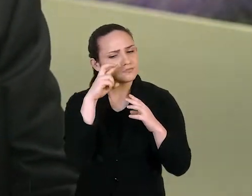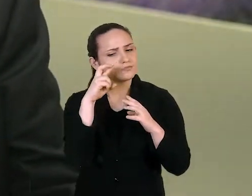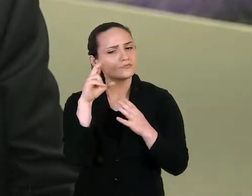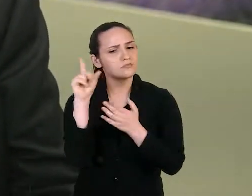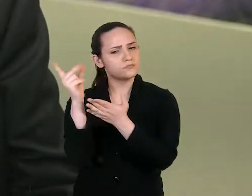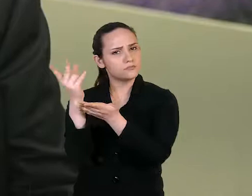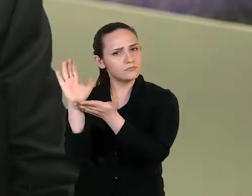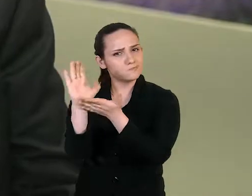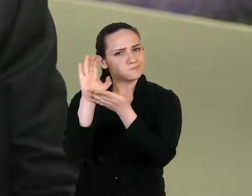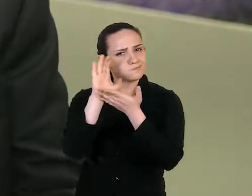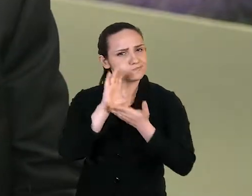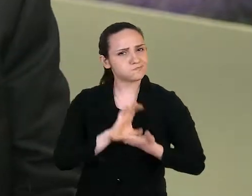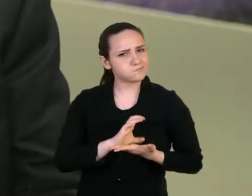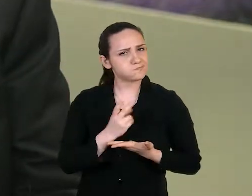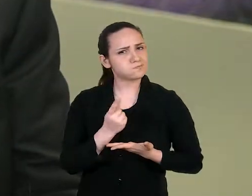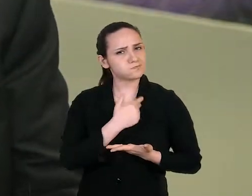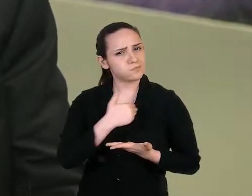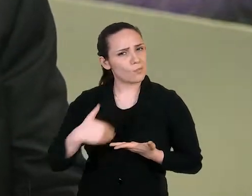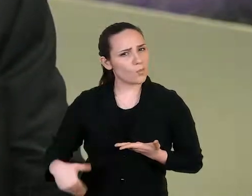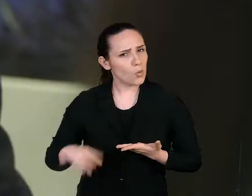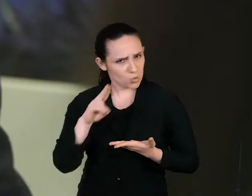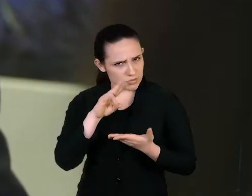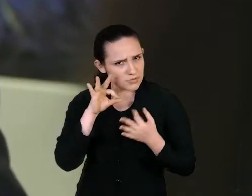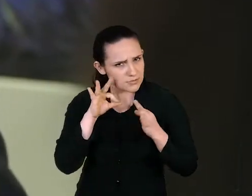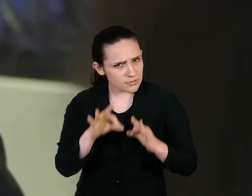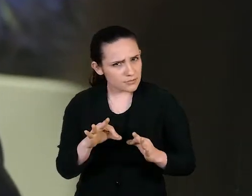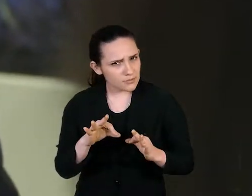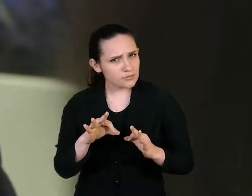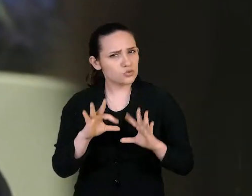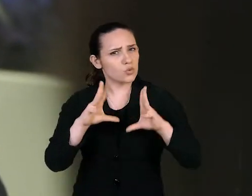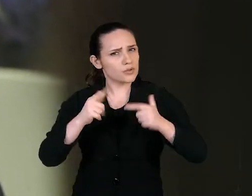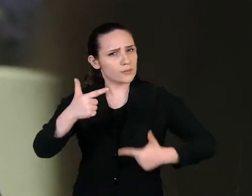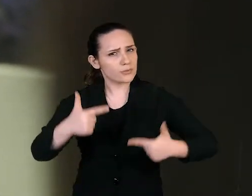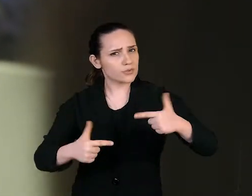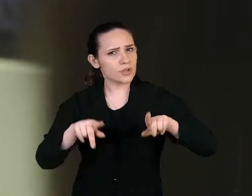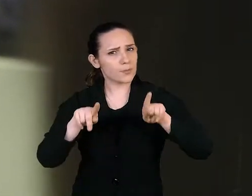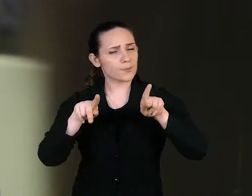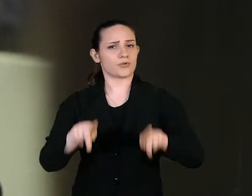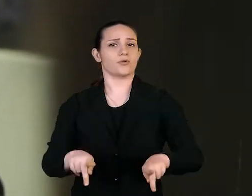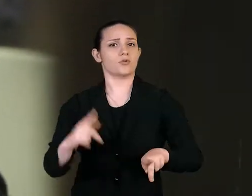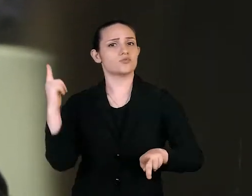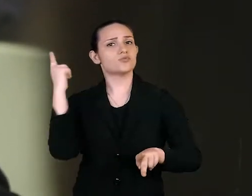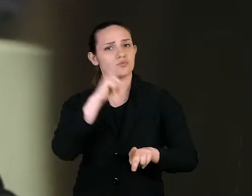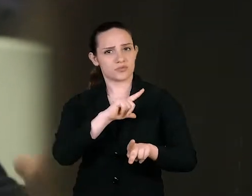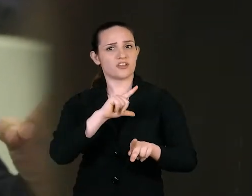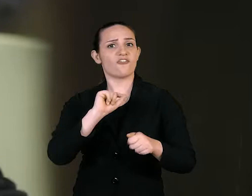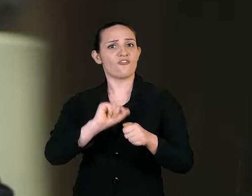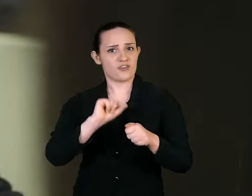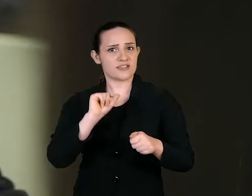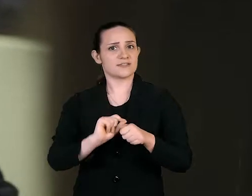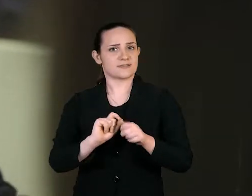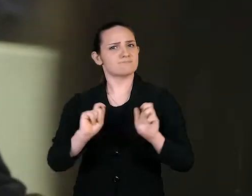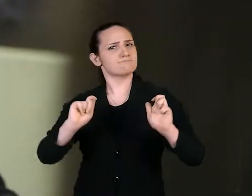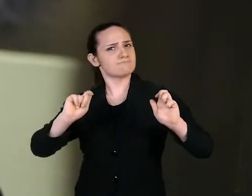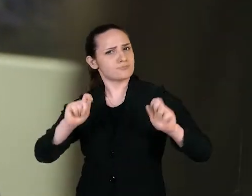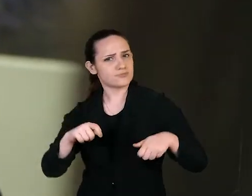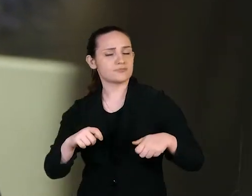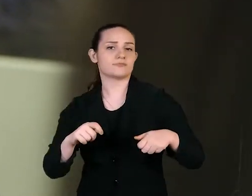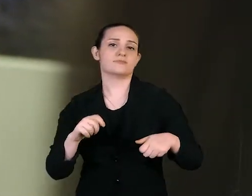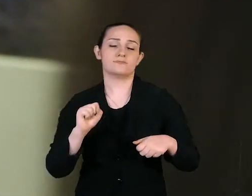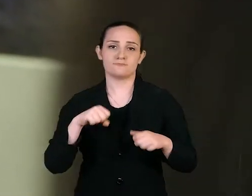que eles sejam bem aplicados, fazer com que as políticas públicas elas sejam